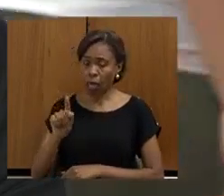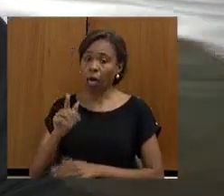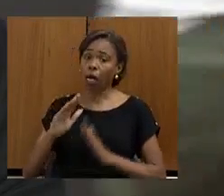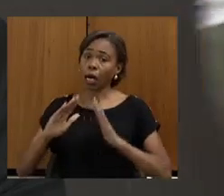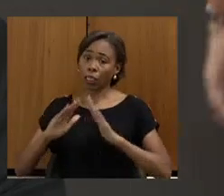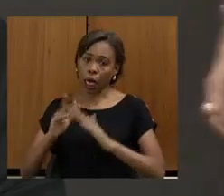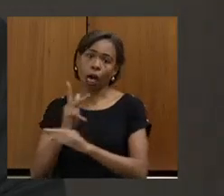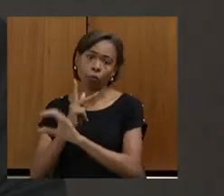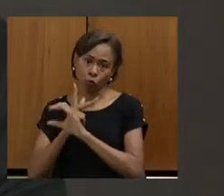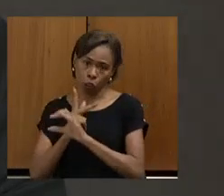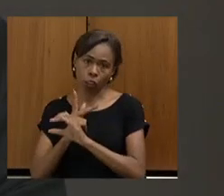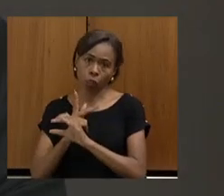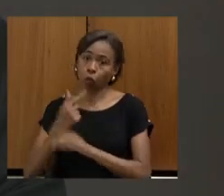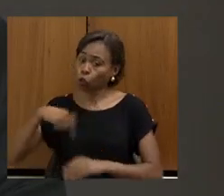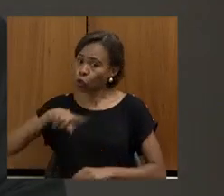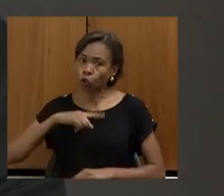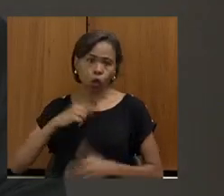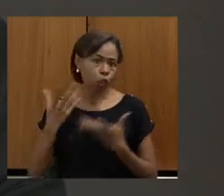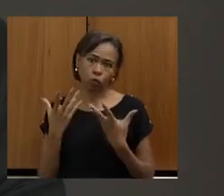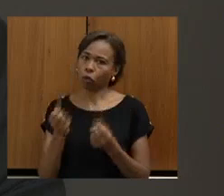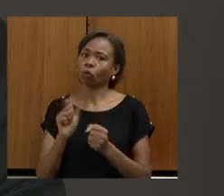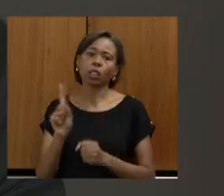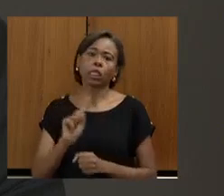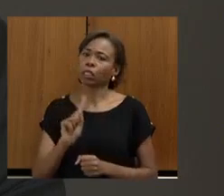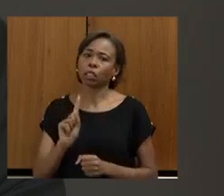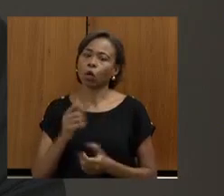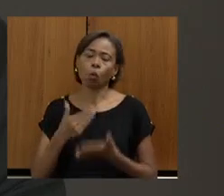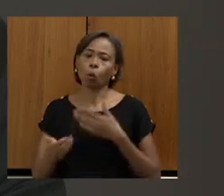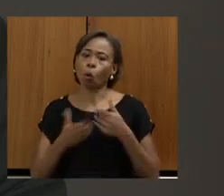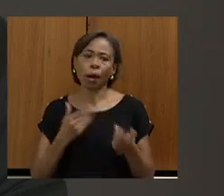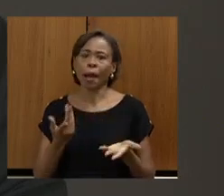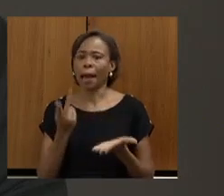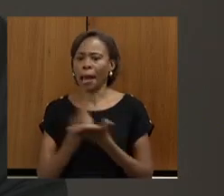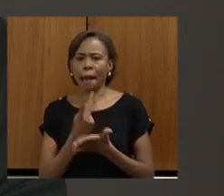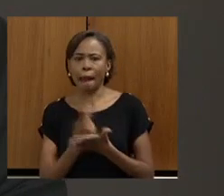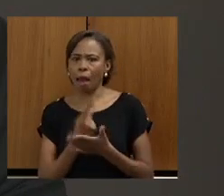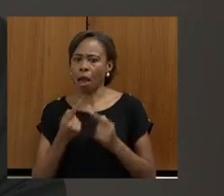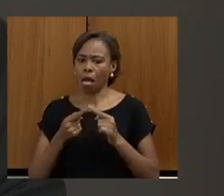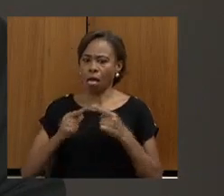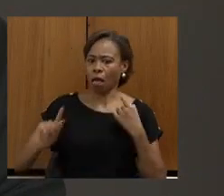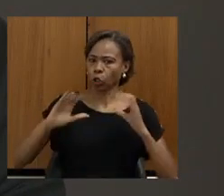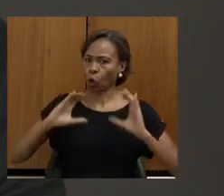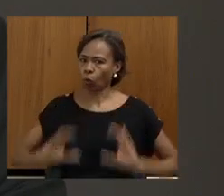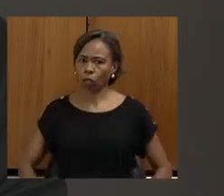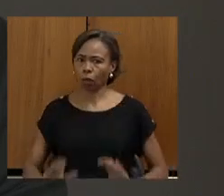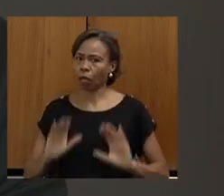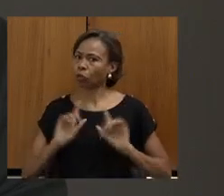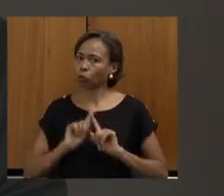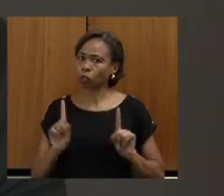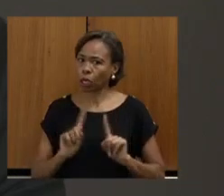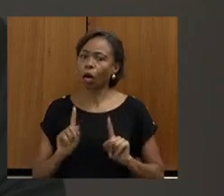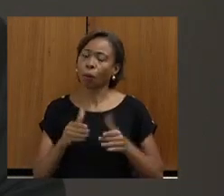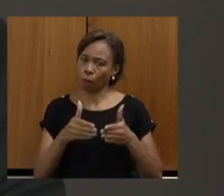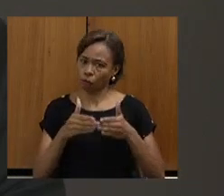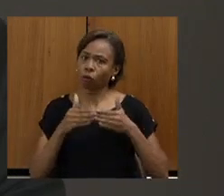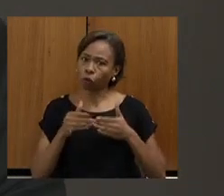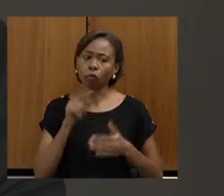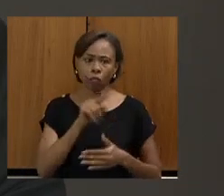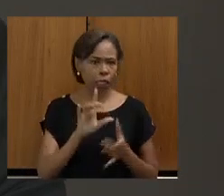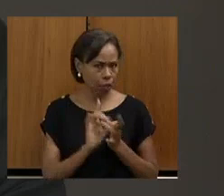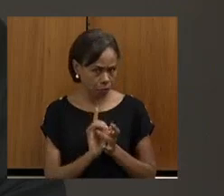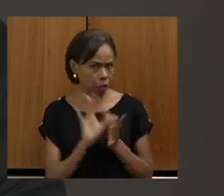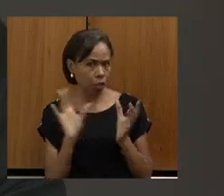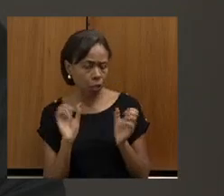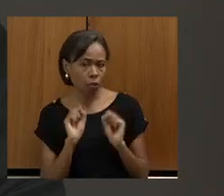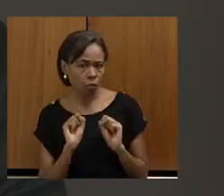desvio. A Polícia Civil não tolera nenhum tipo de desvio de conduta. Então, por favor, a senhora se sinta muito à vontade